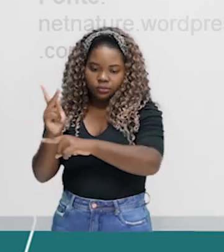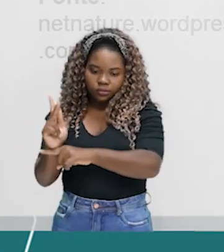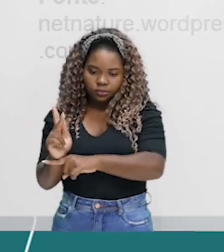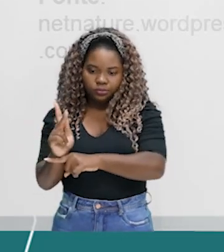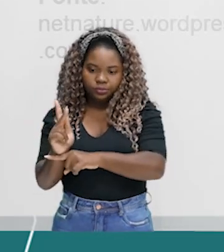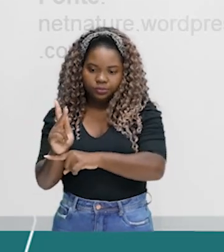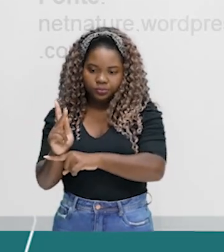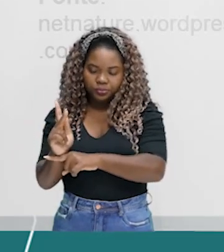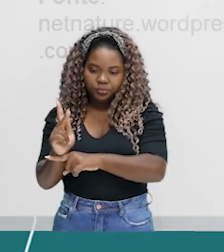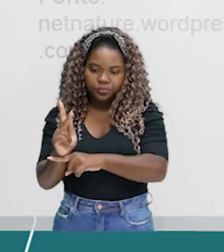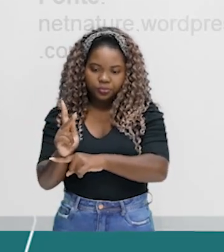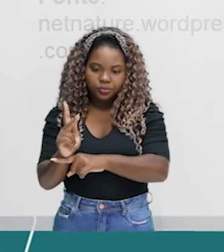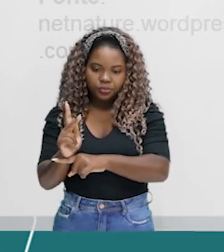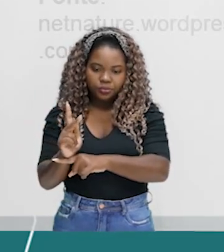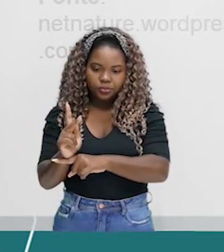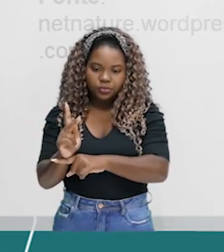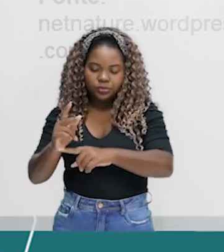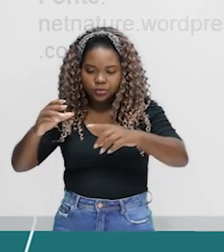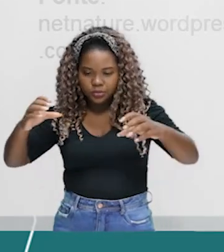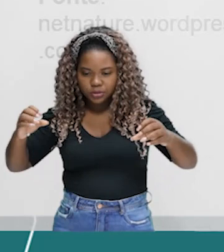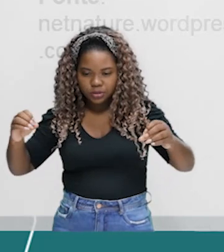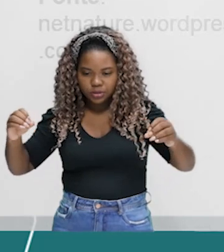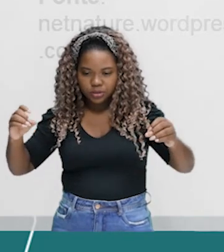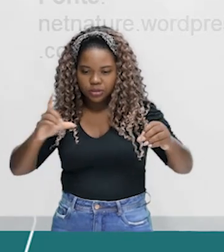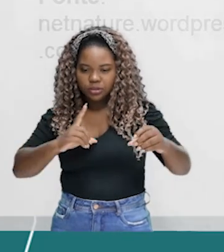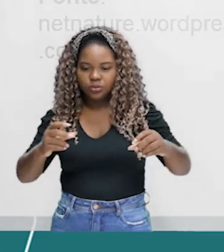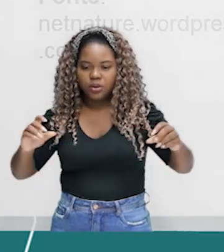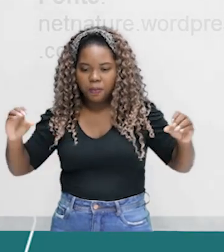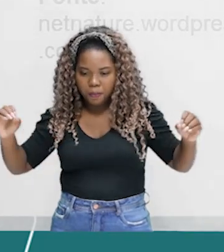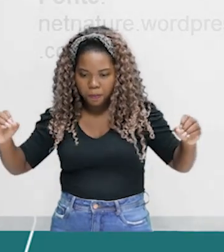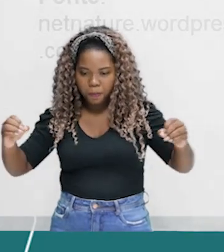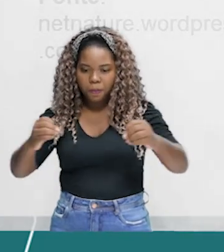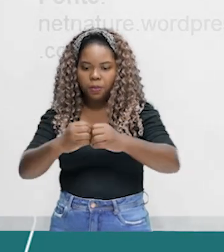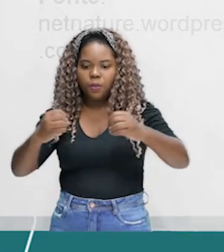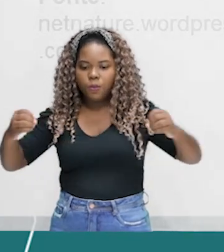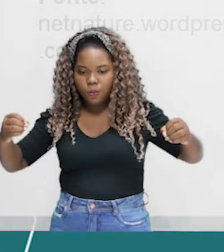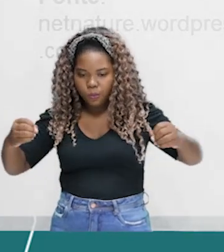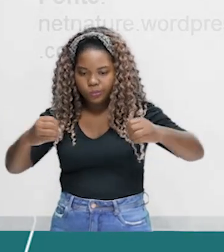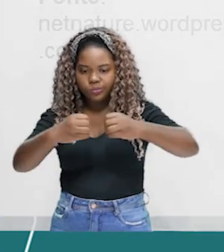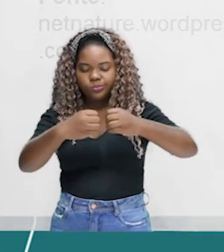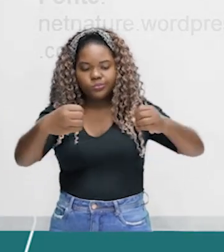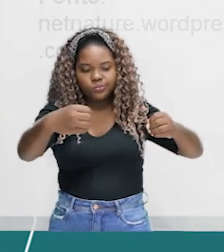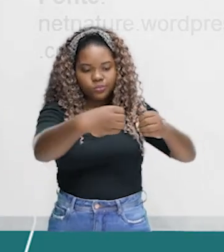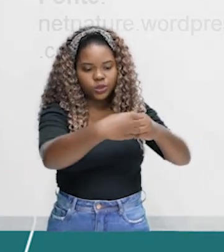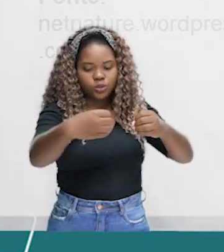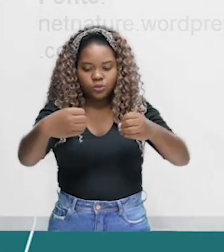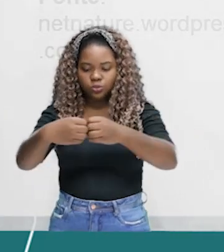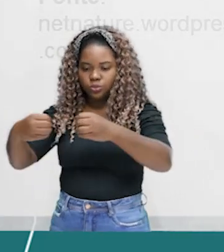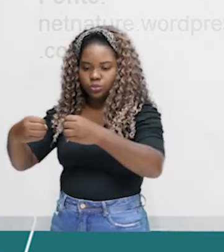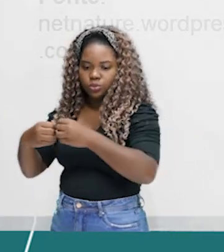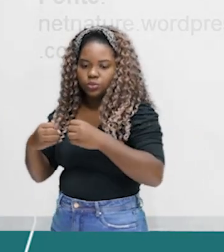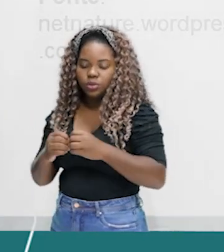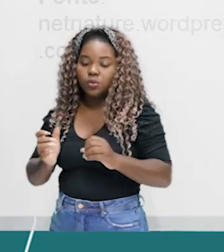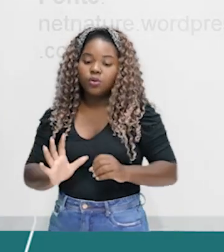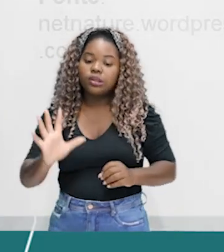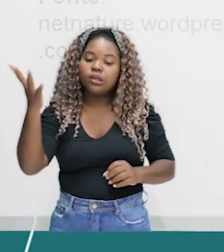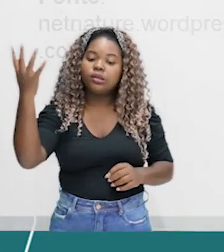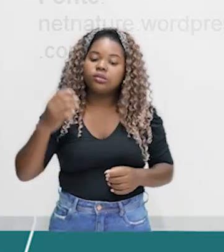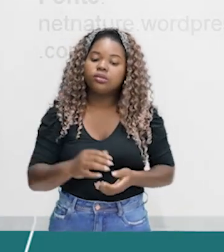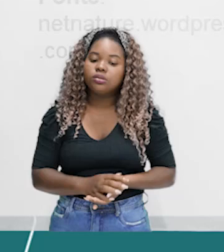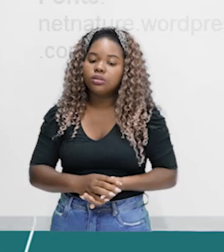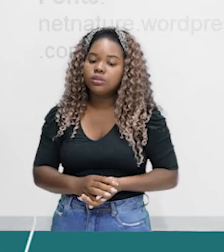hidrogênios que se fundem, tá? Eles se chocam entre si. E quando isso acontece, esses elementos